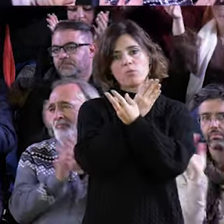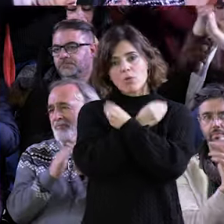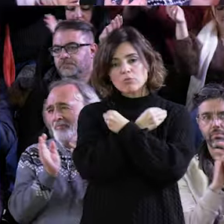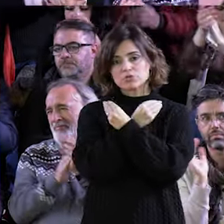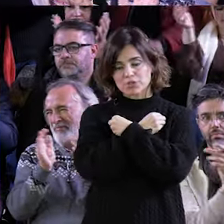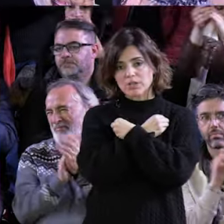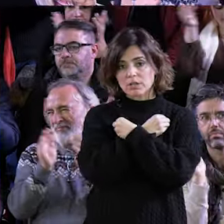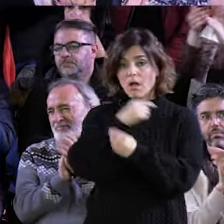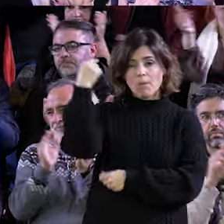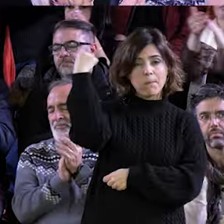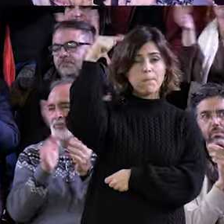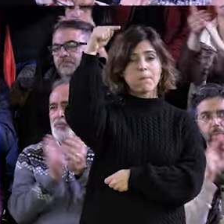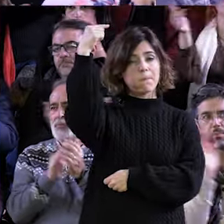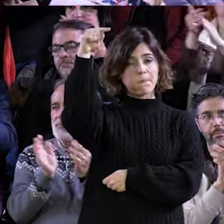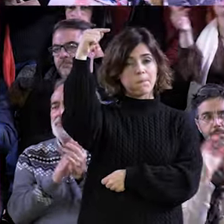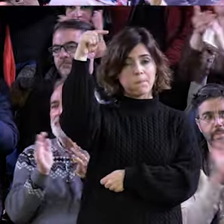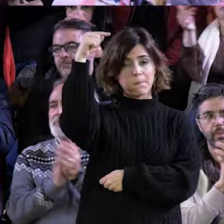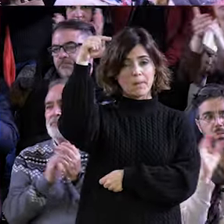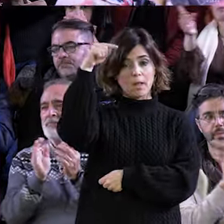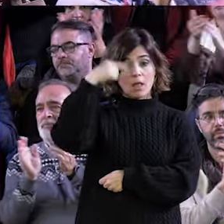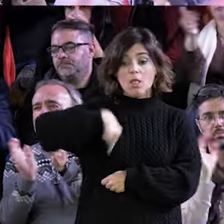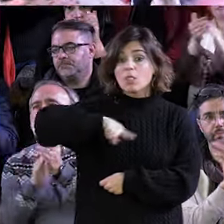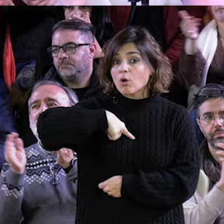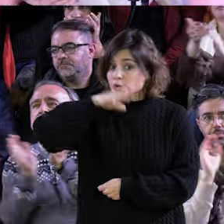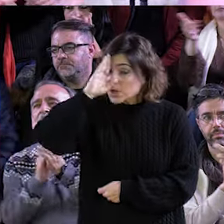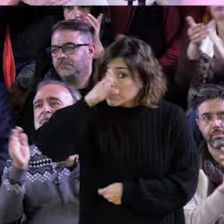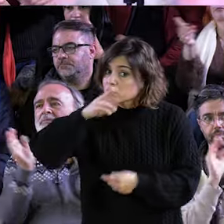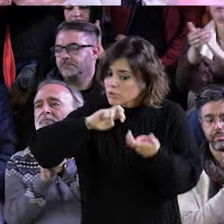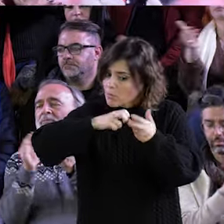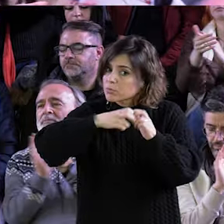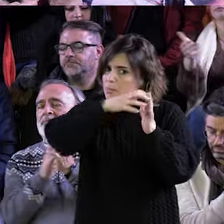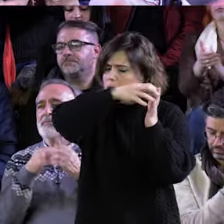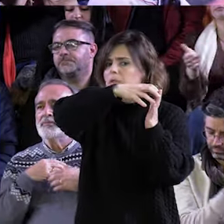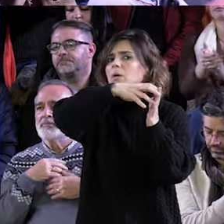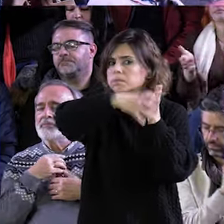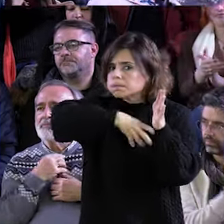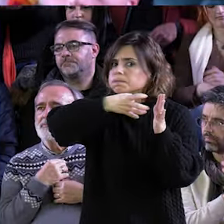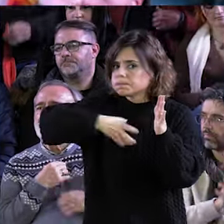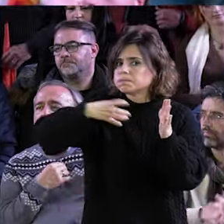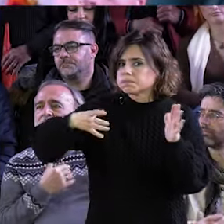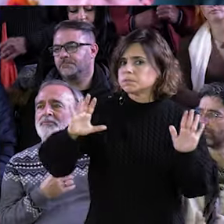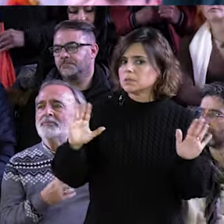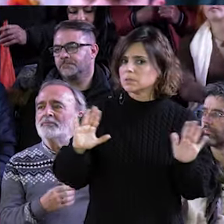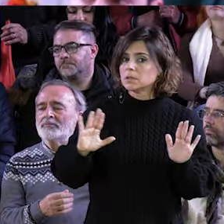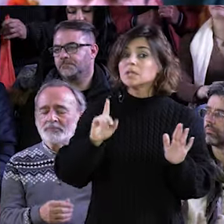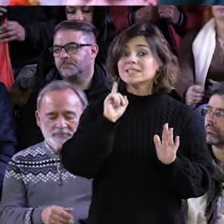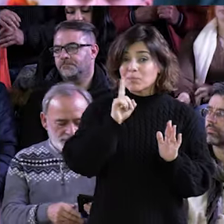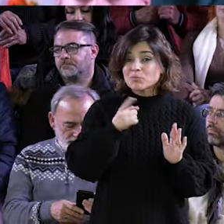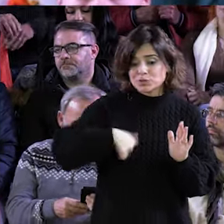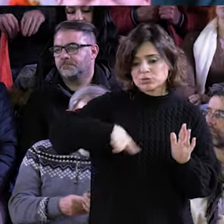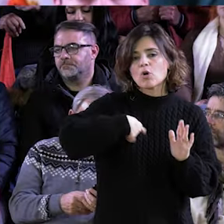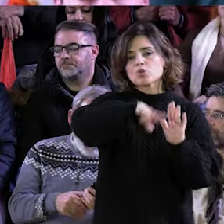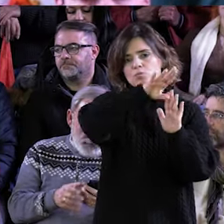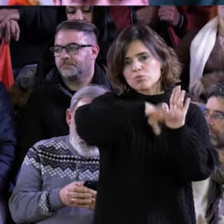Sabemos que é um problema muito complexo e que não há meias soluções que o resolvam. Por isso, apresentamos esse